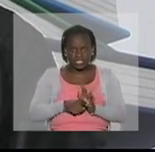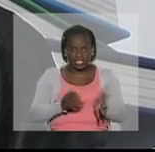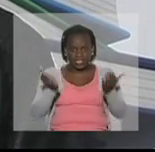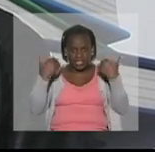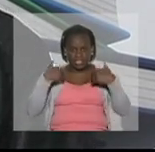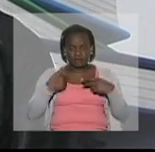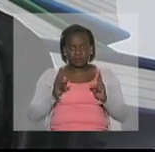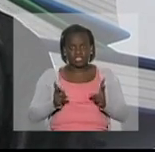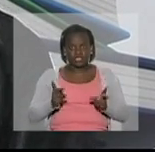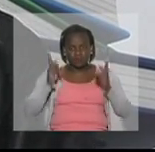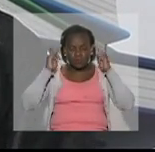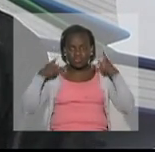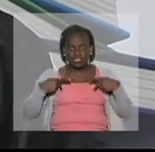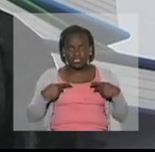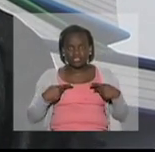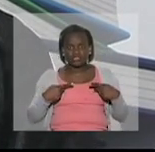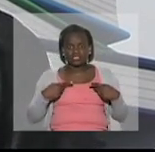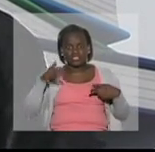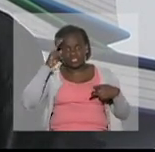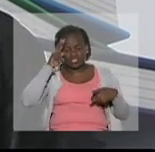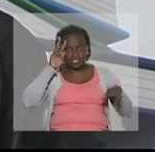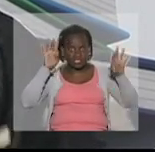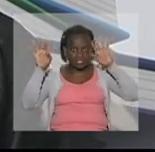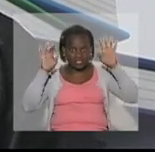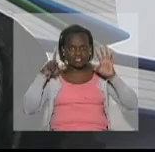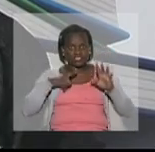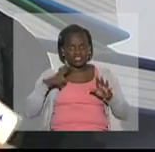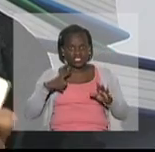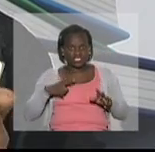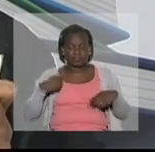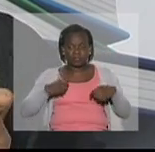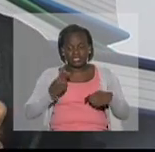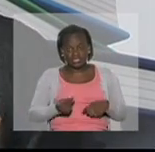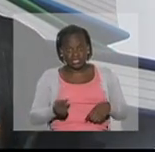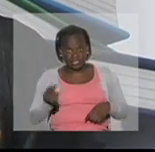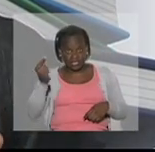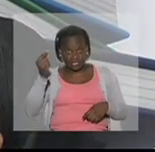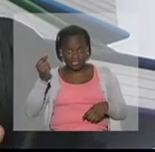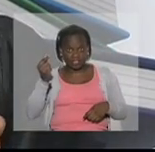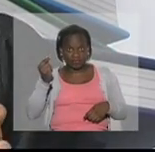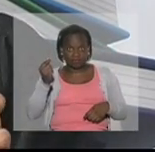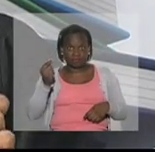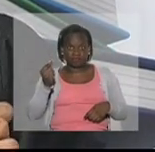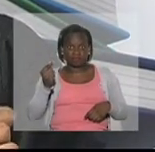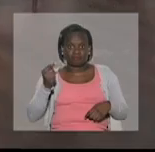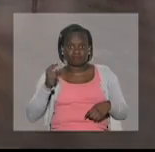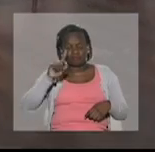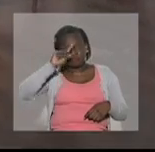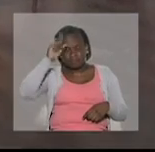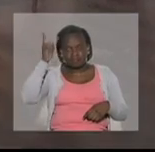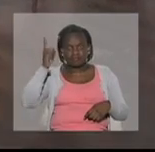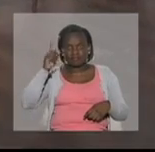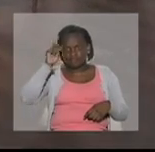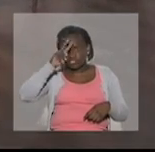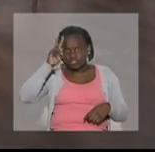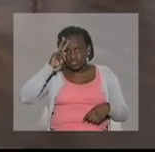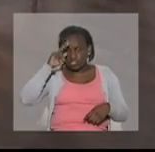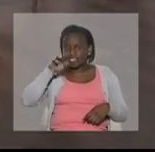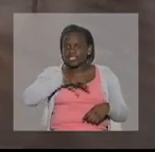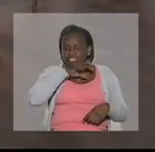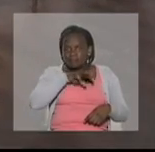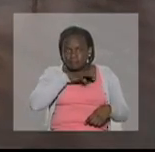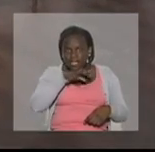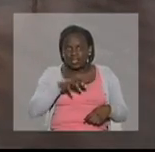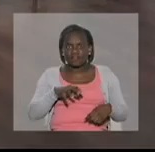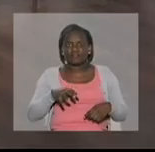pesquisar dentro da gente mesmo, que é ser humano. Eu acho- As fábulas estão aí para isso. A gente precisa sair, né, e criar personagens que